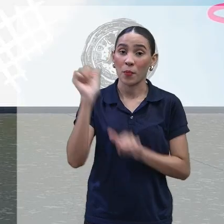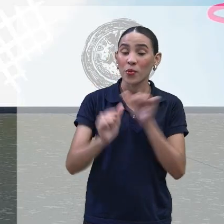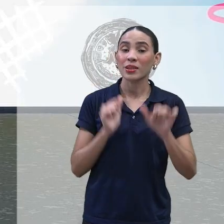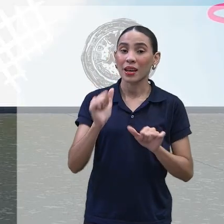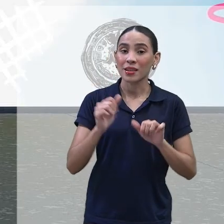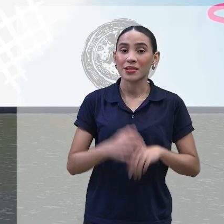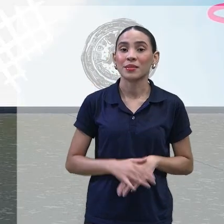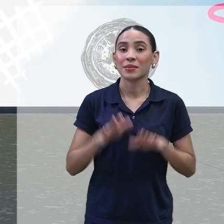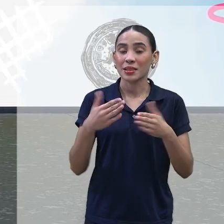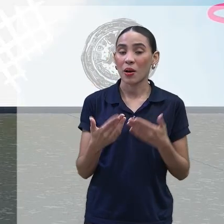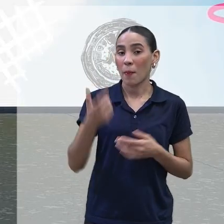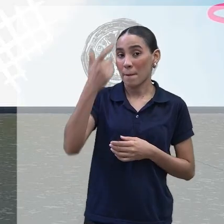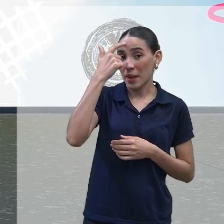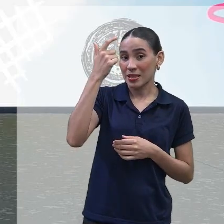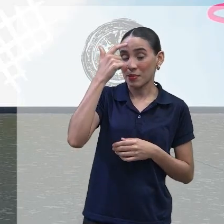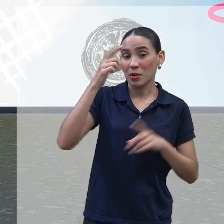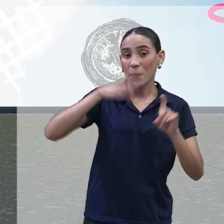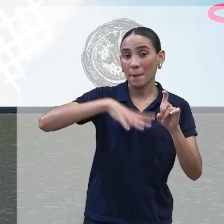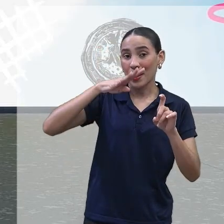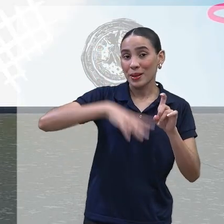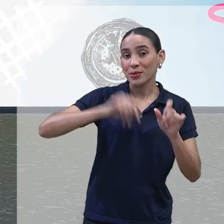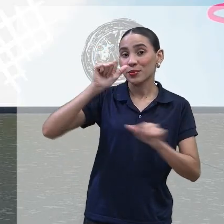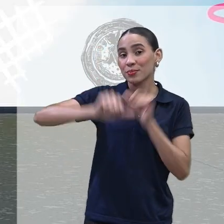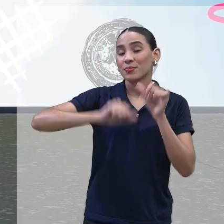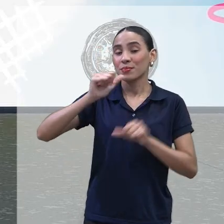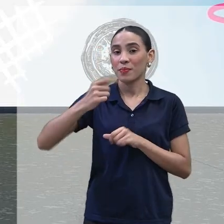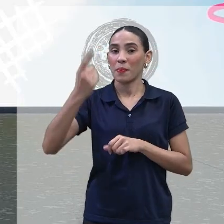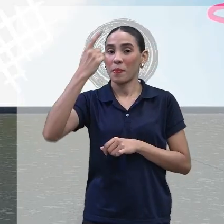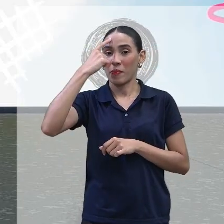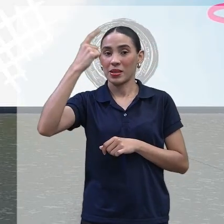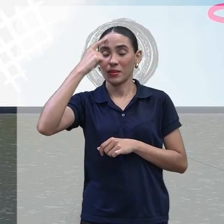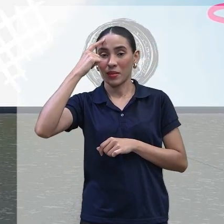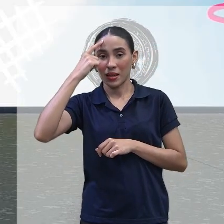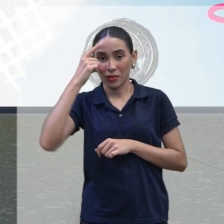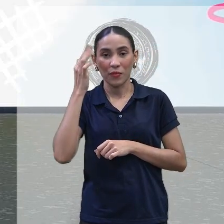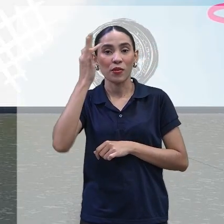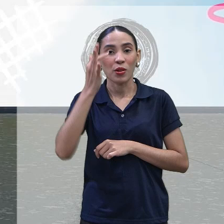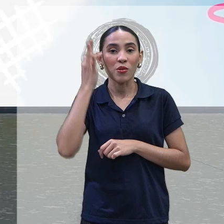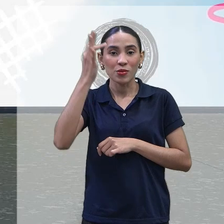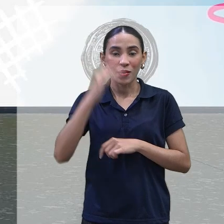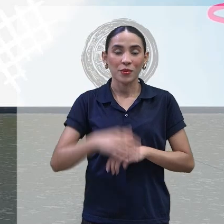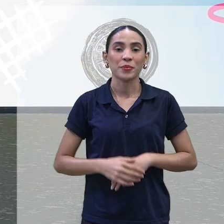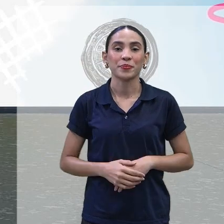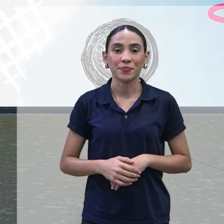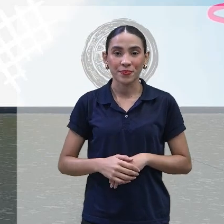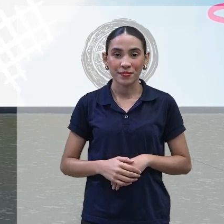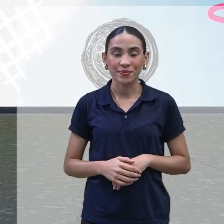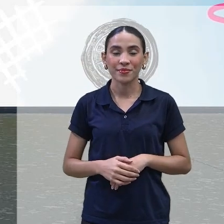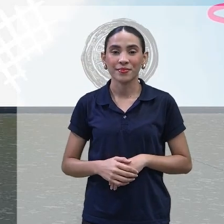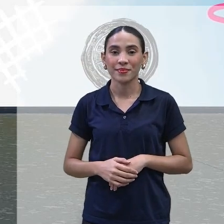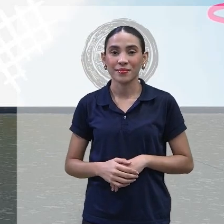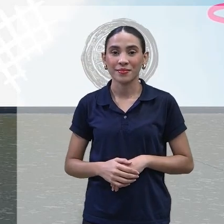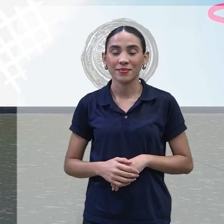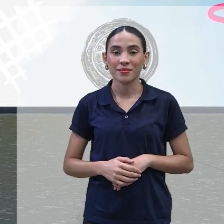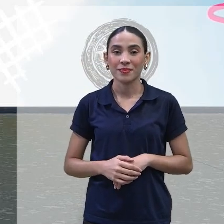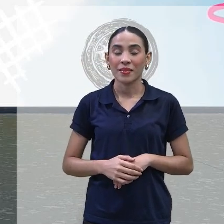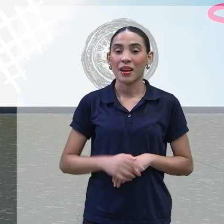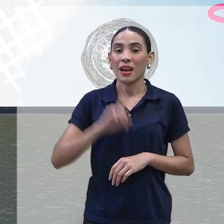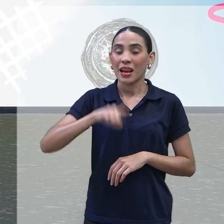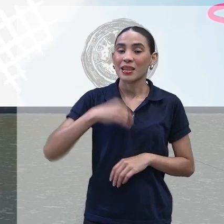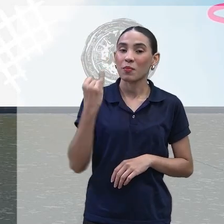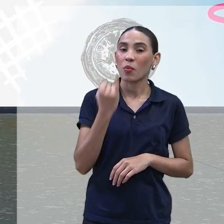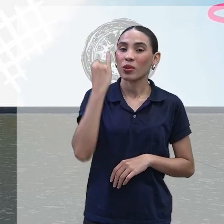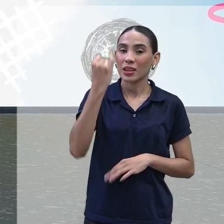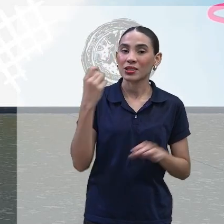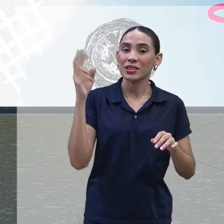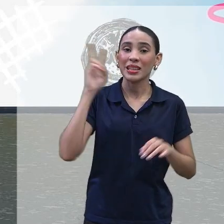transição desse pensamento mítico para o pensamento filosófico aí, tá bom? É válido lembrar